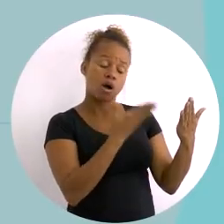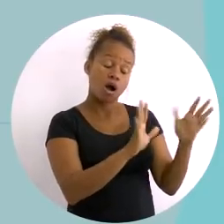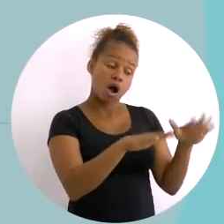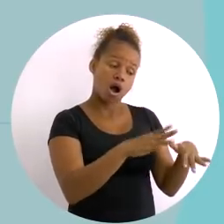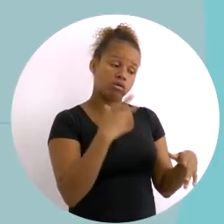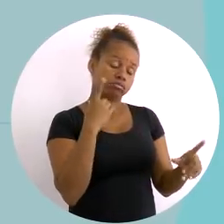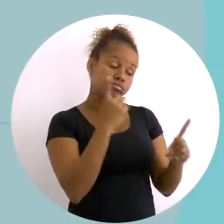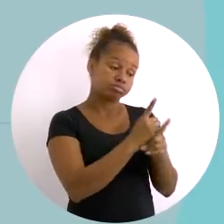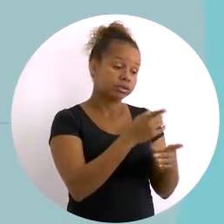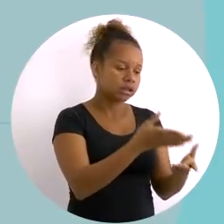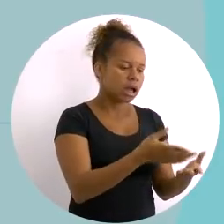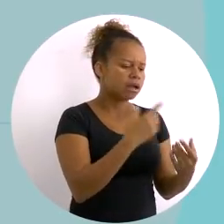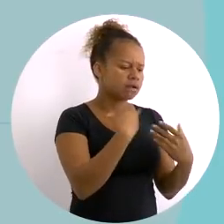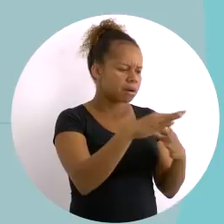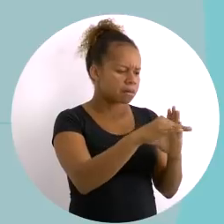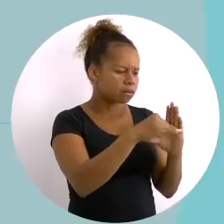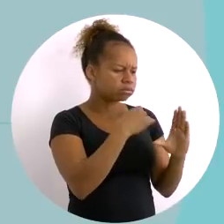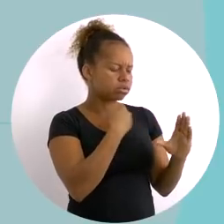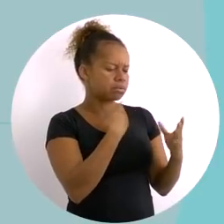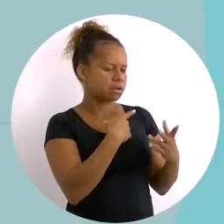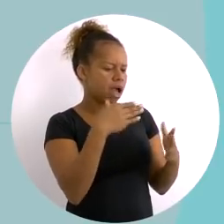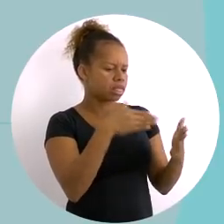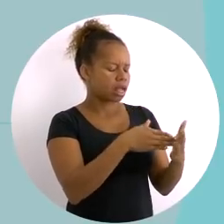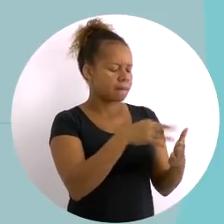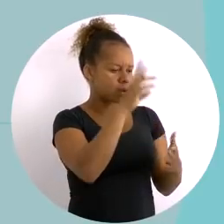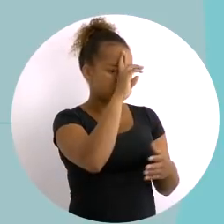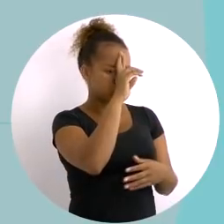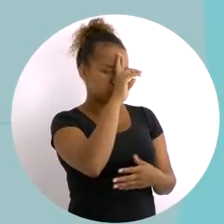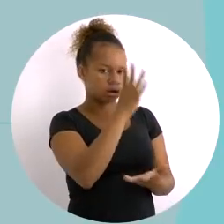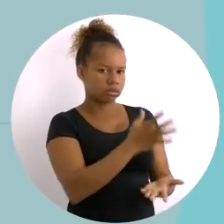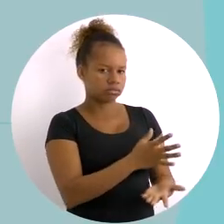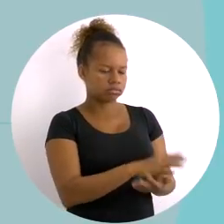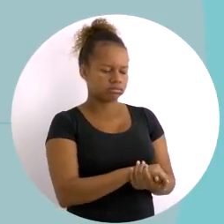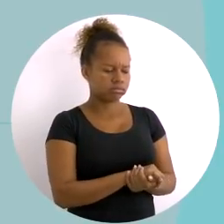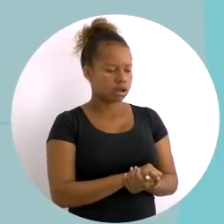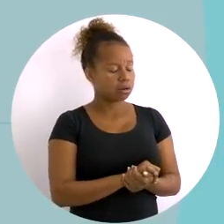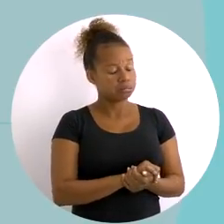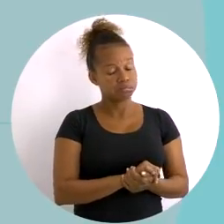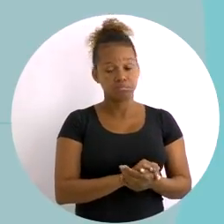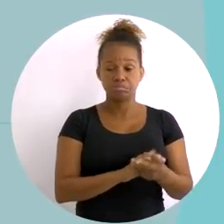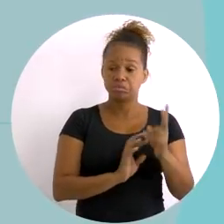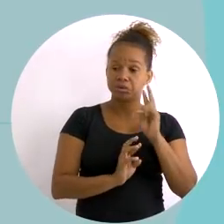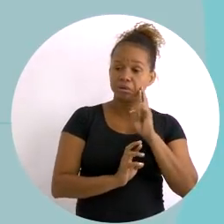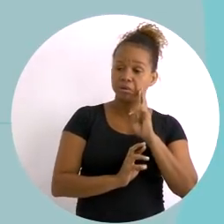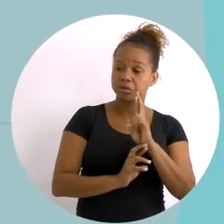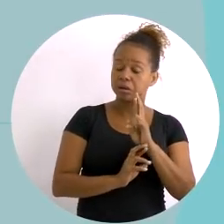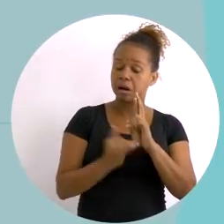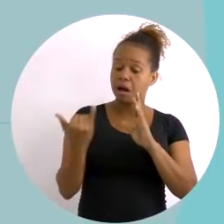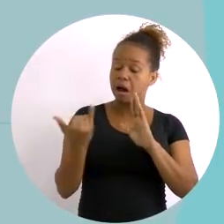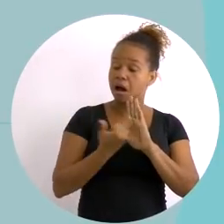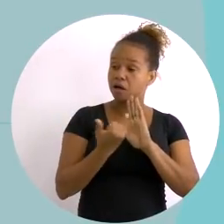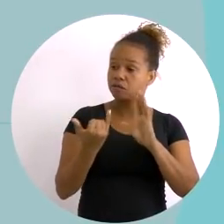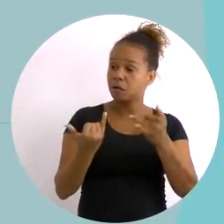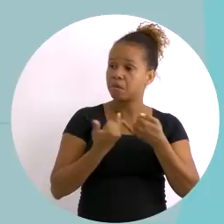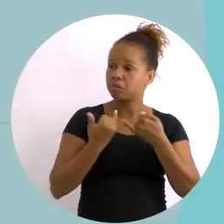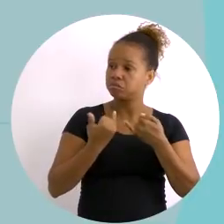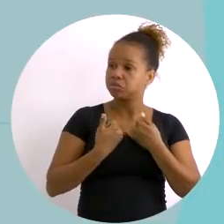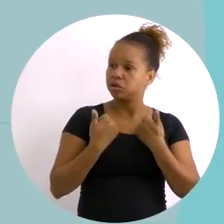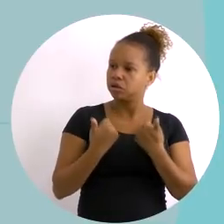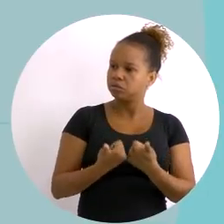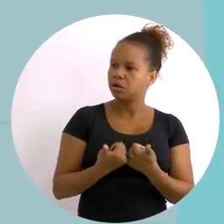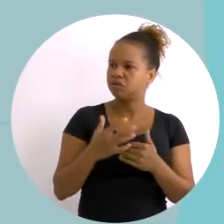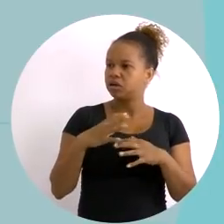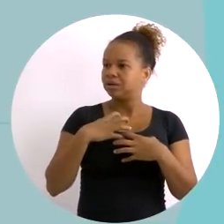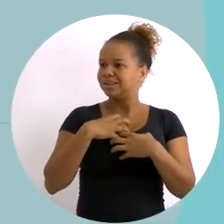e diz, envia para mim um relatório amanhã até o meio-dia. E o funcionário que recebe esta informação, às vezes